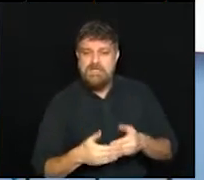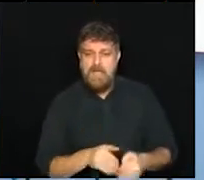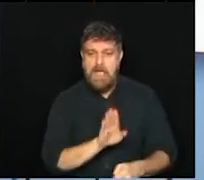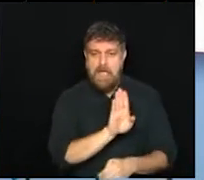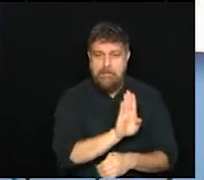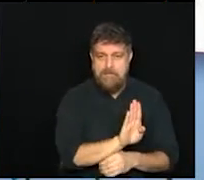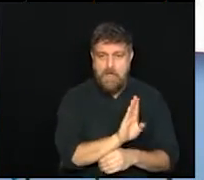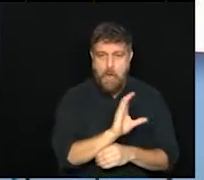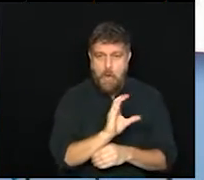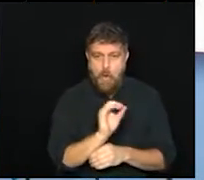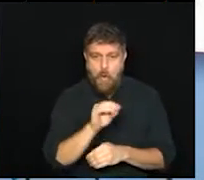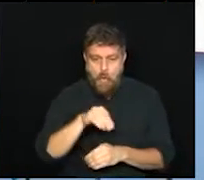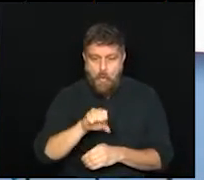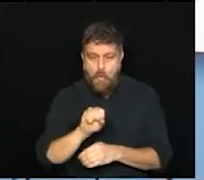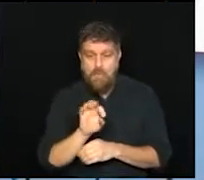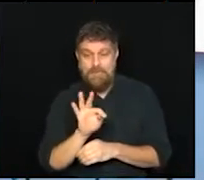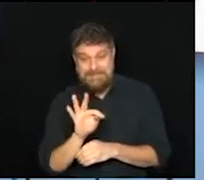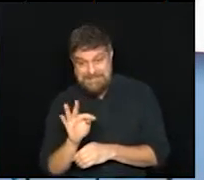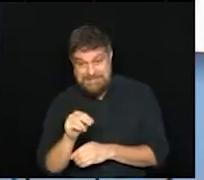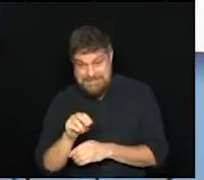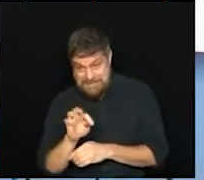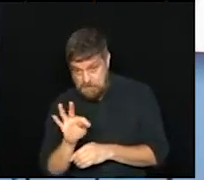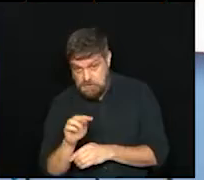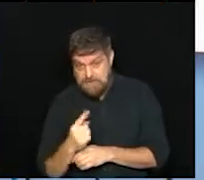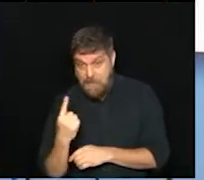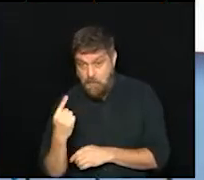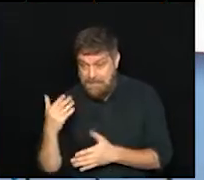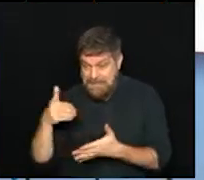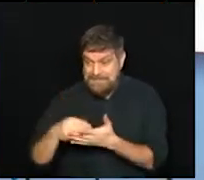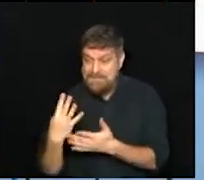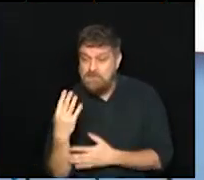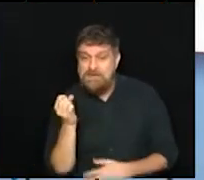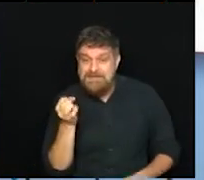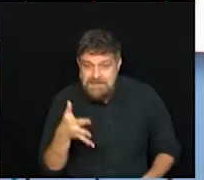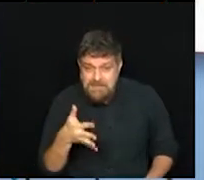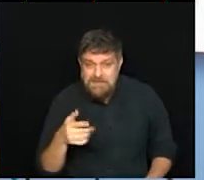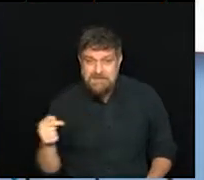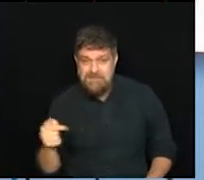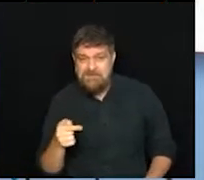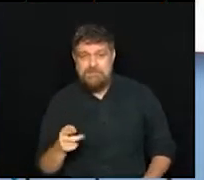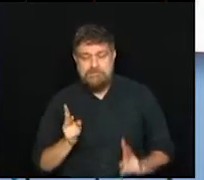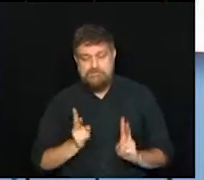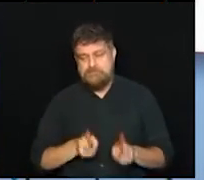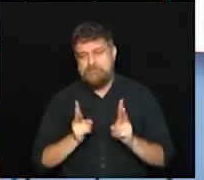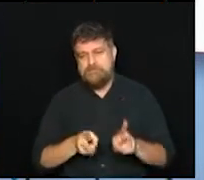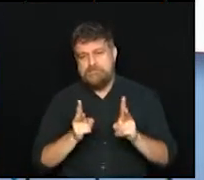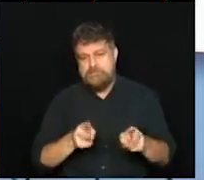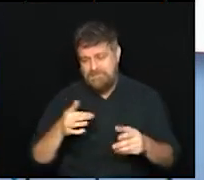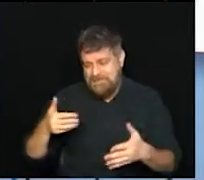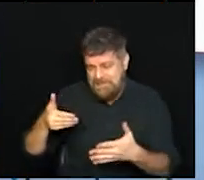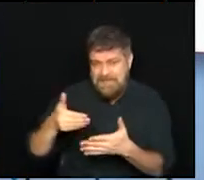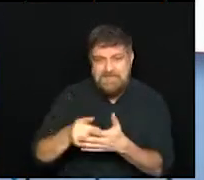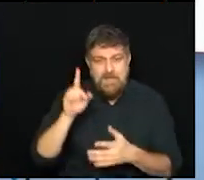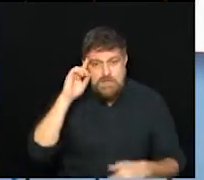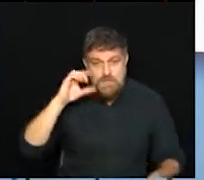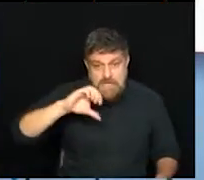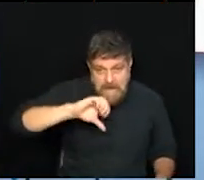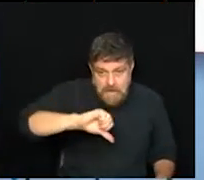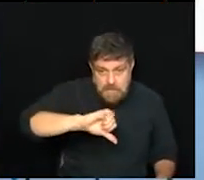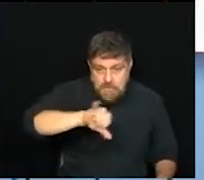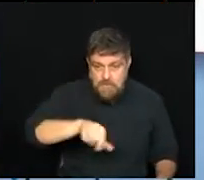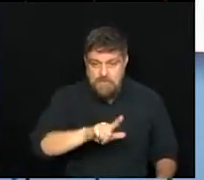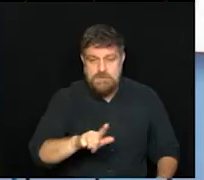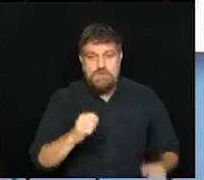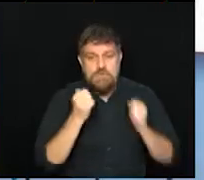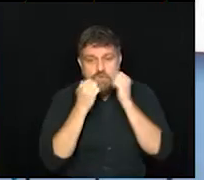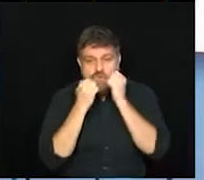Constant com a Moraes Salles, da 1 até as 4 da manhã e olha só. E isso vai seguir até o dia 9 de julho, sexta-feira,